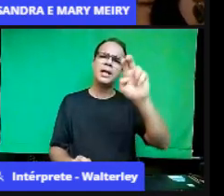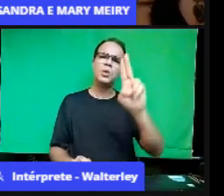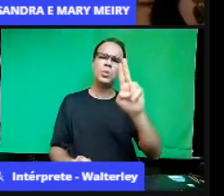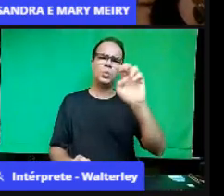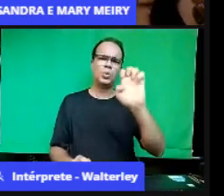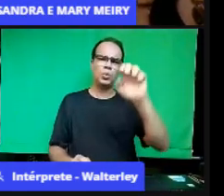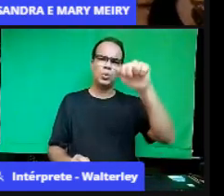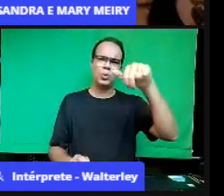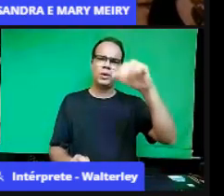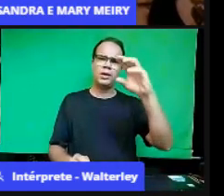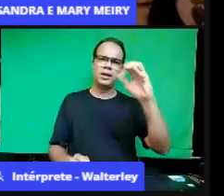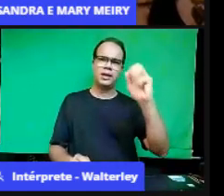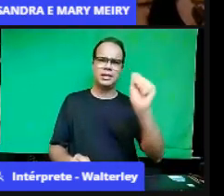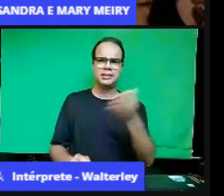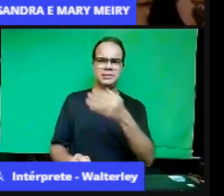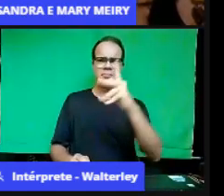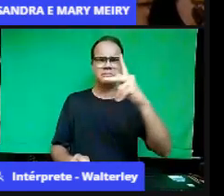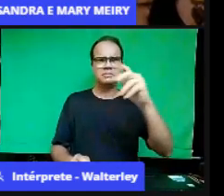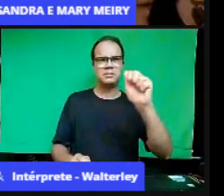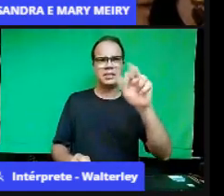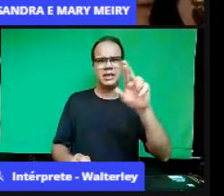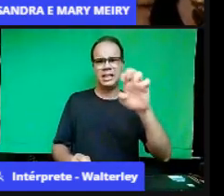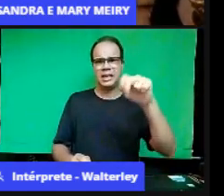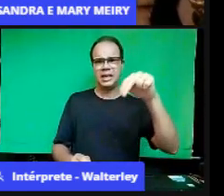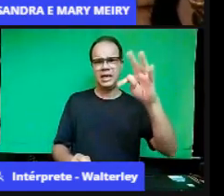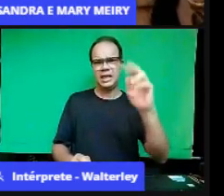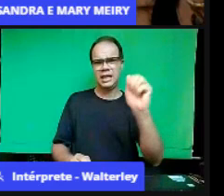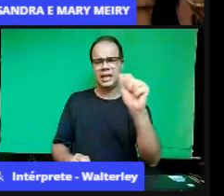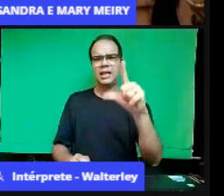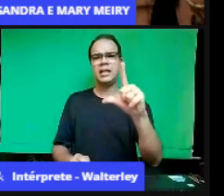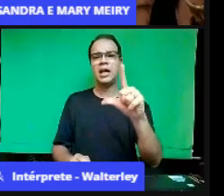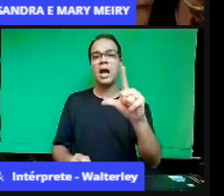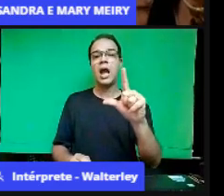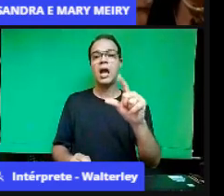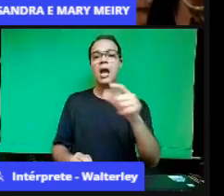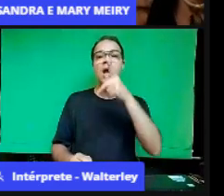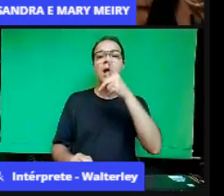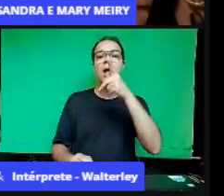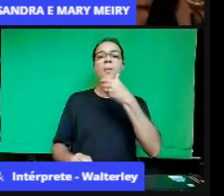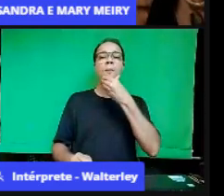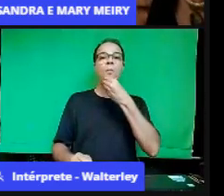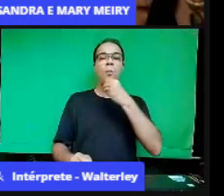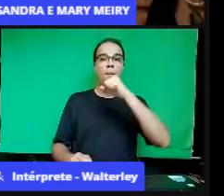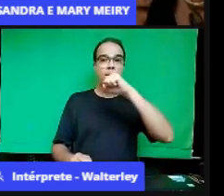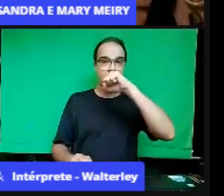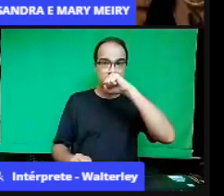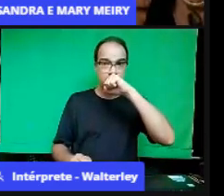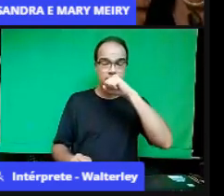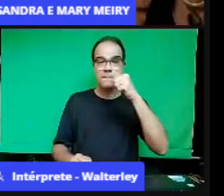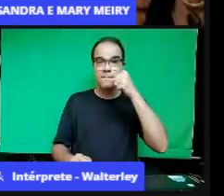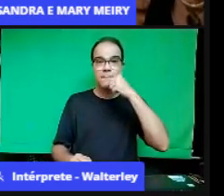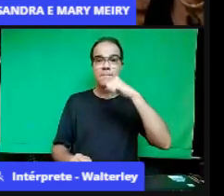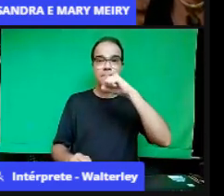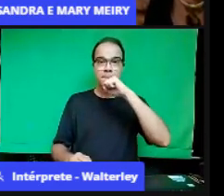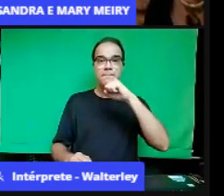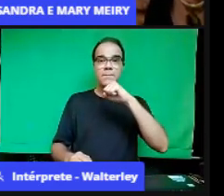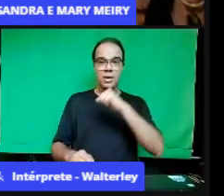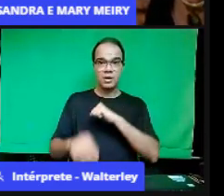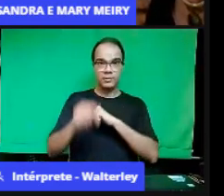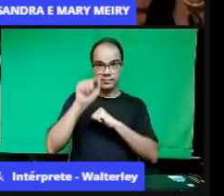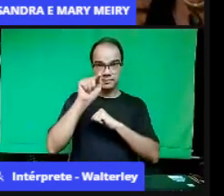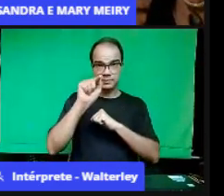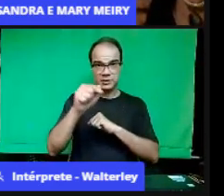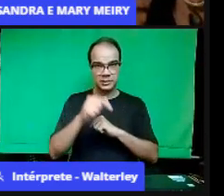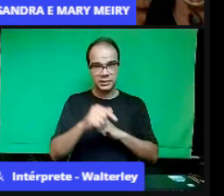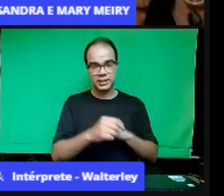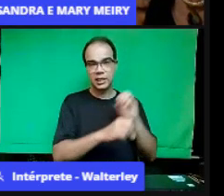esse? A anuência parental significa os pais precisam ter ciência do que é feito com esse aluno dentro